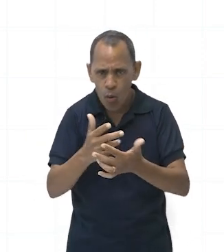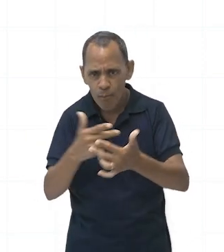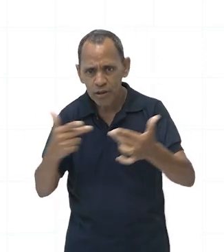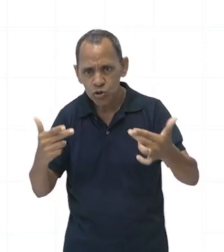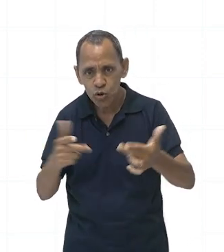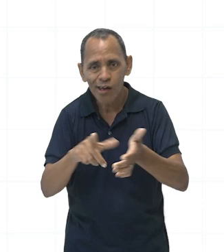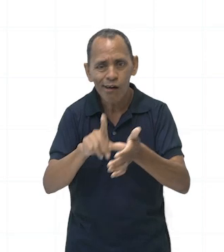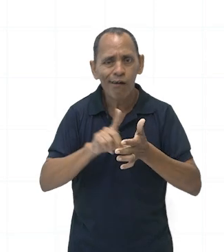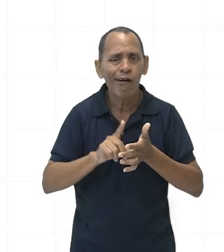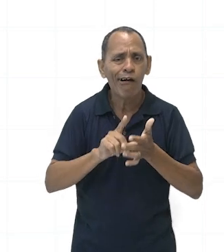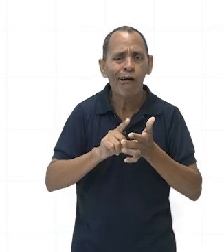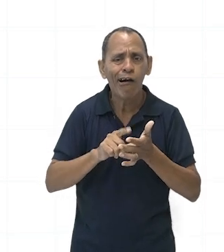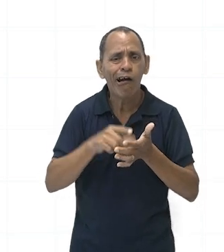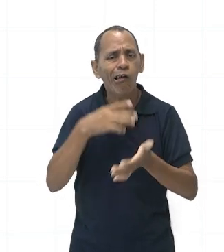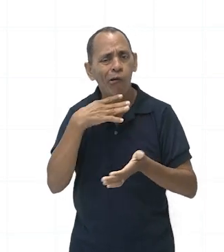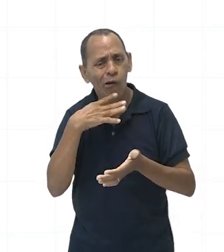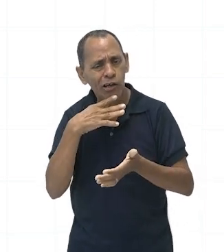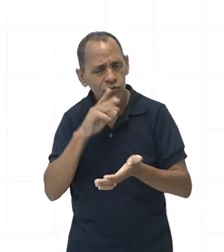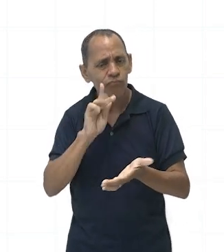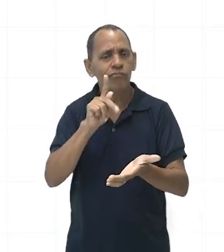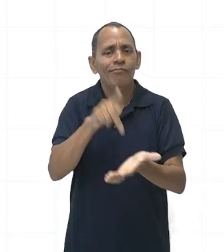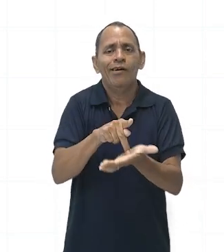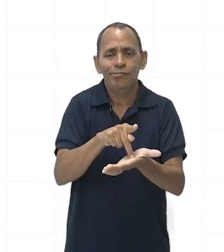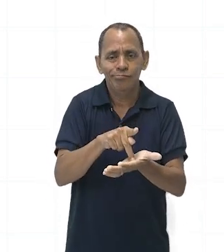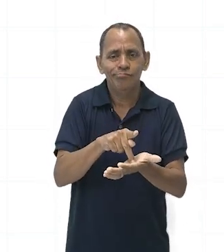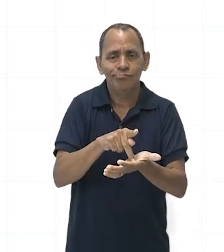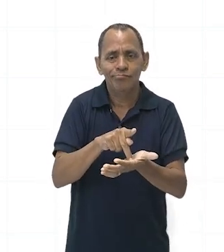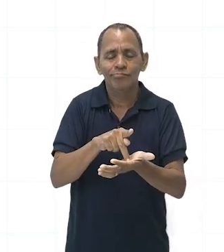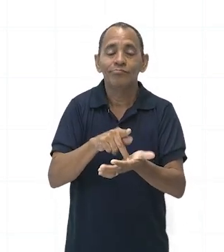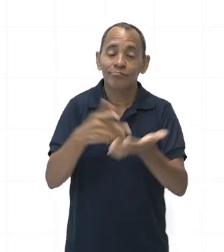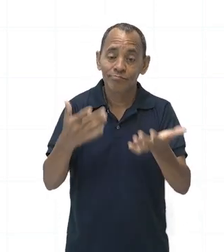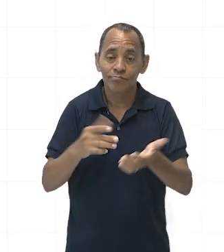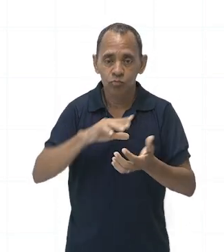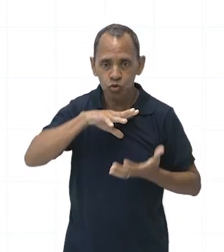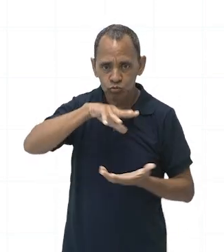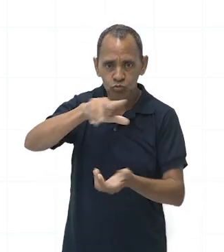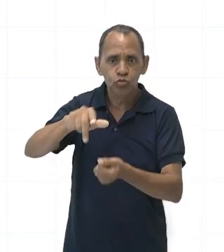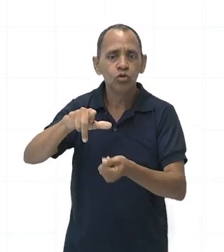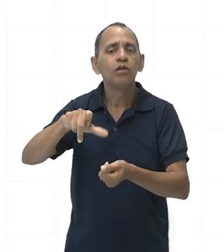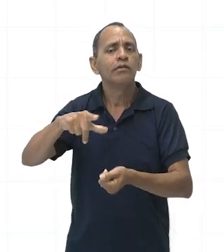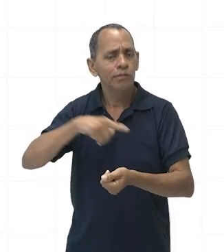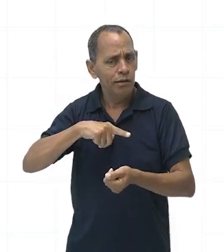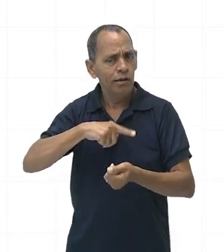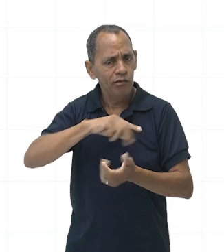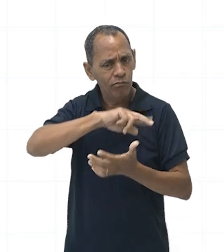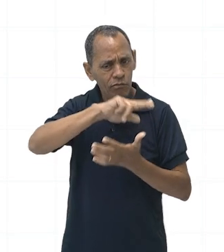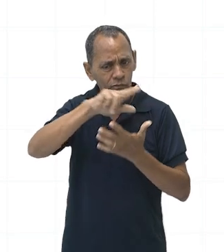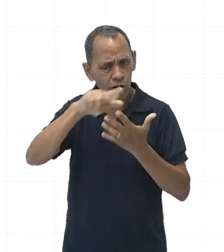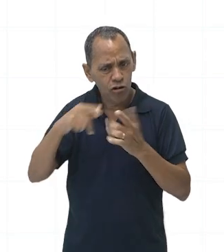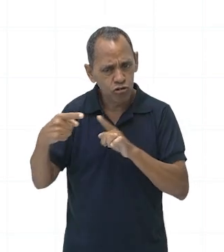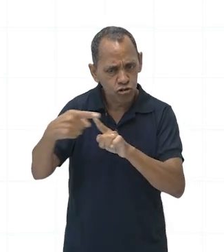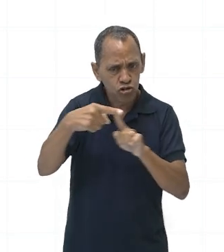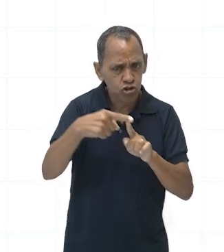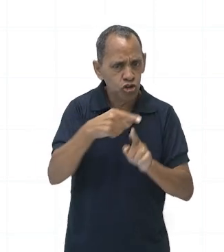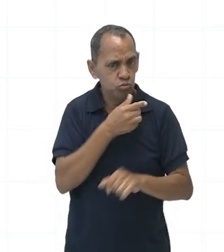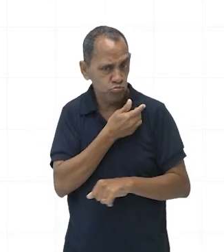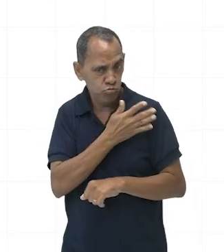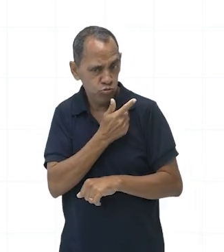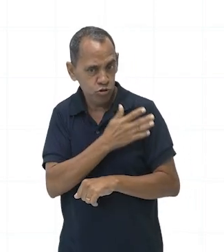realmente é. No mundo, existem muitas formas de preconceito. Porém, as mais comuns